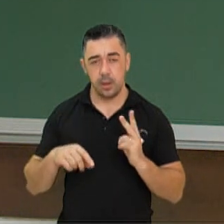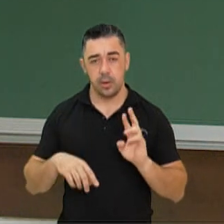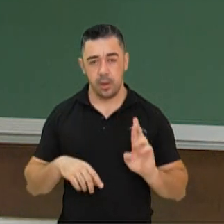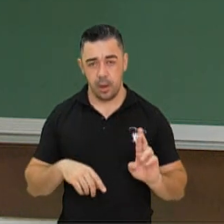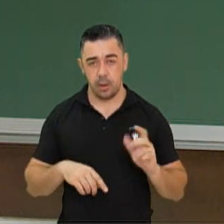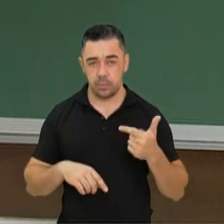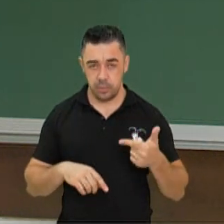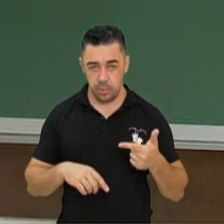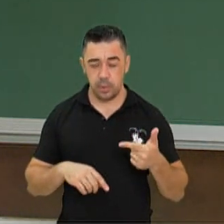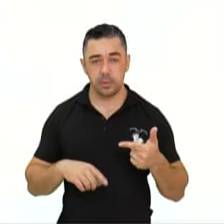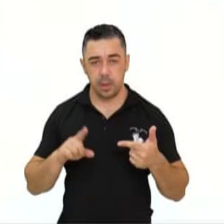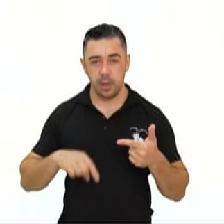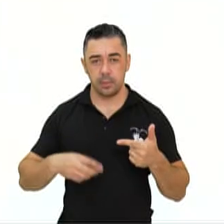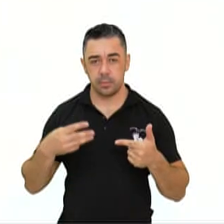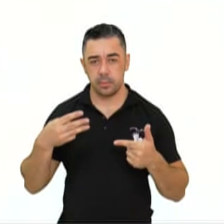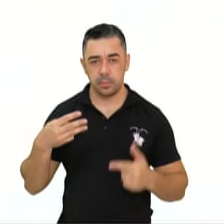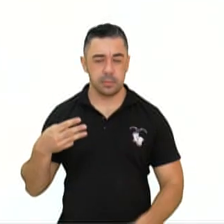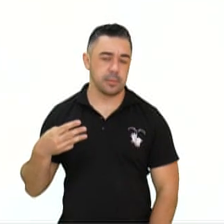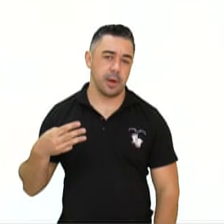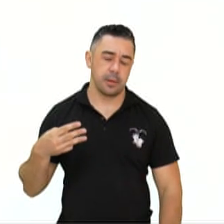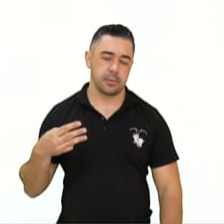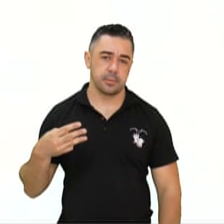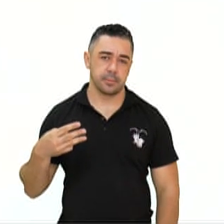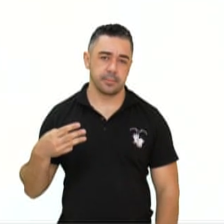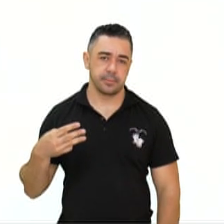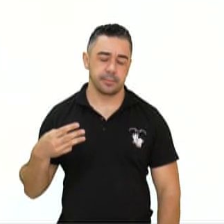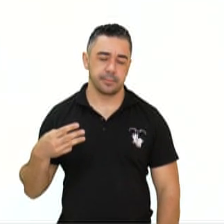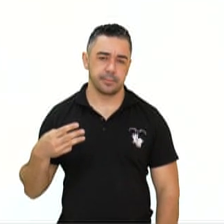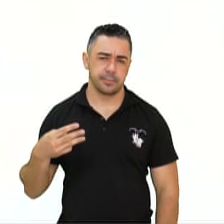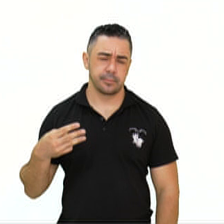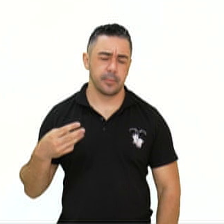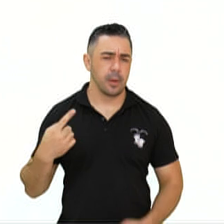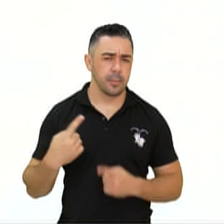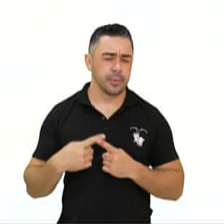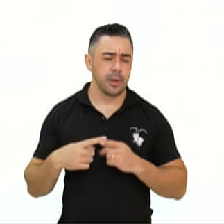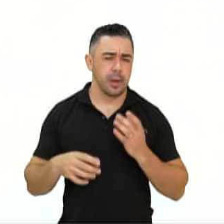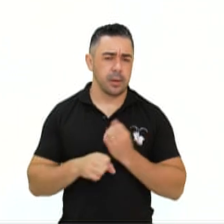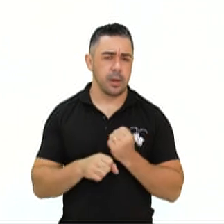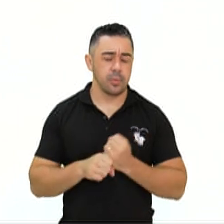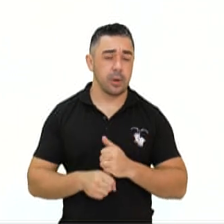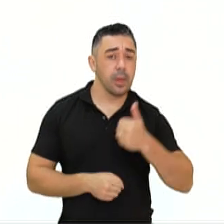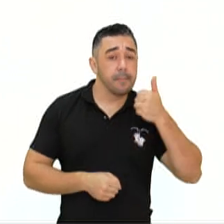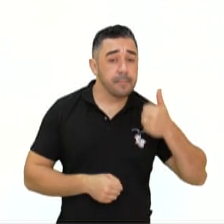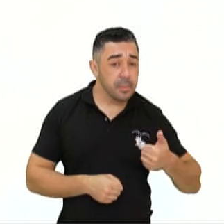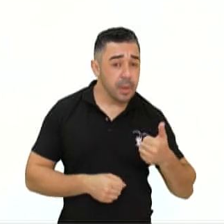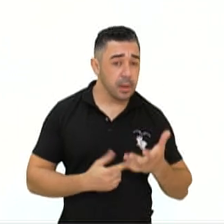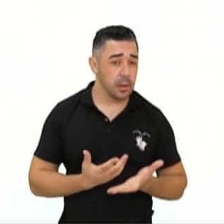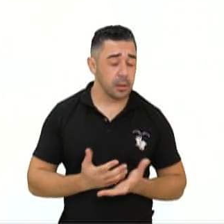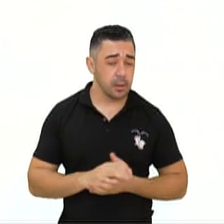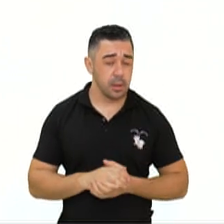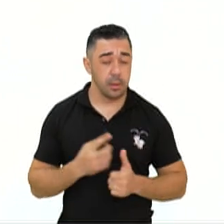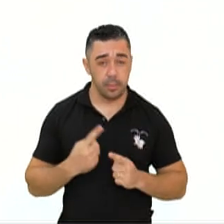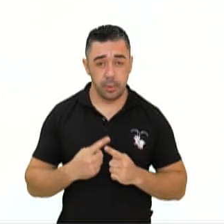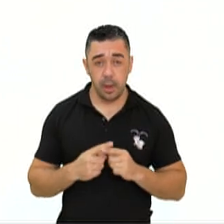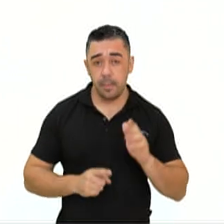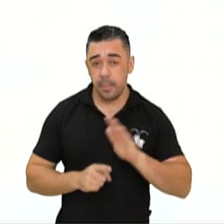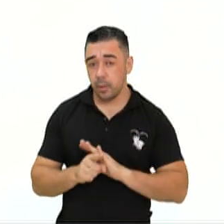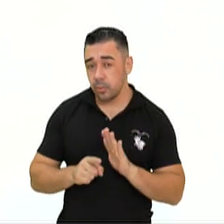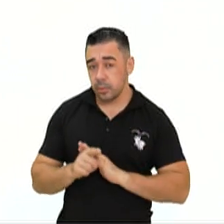segunda cisterna é igual a 3. Por que eu calculei o raio da primeira cisterna? Porque a pergunta